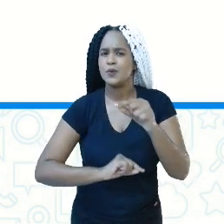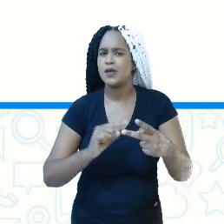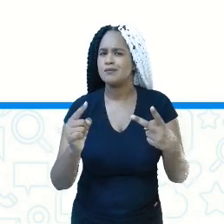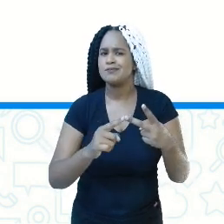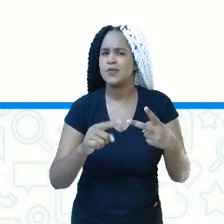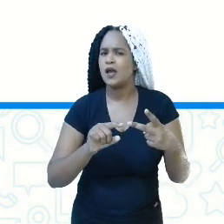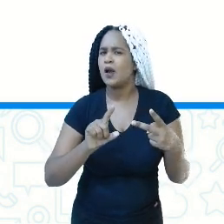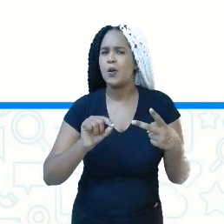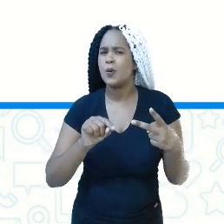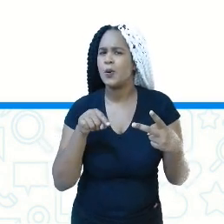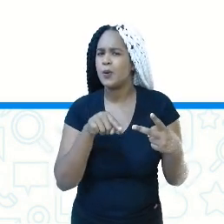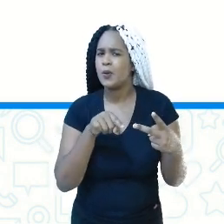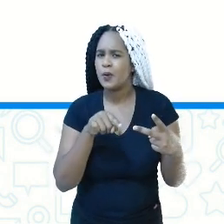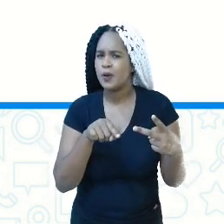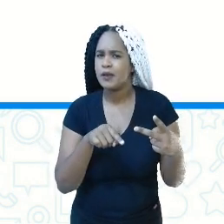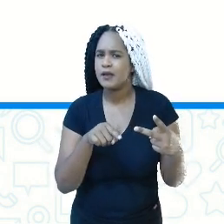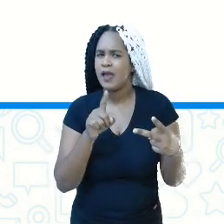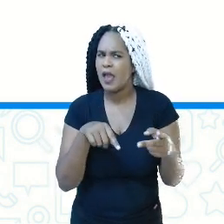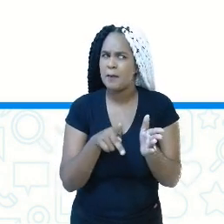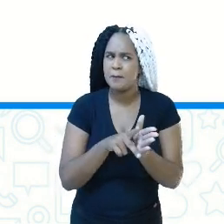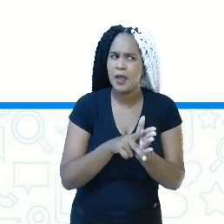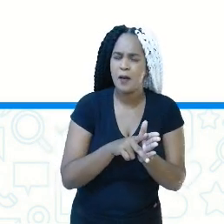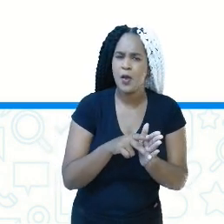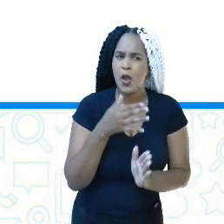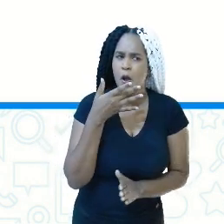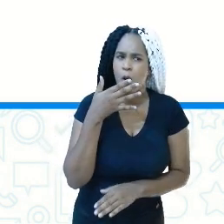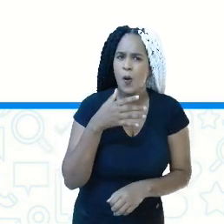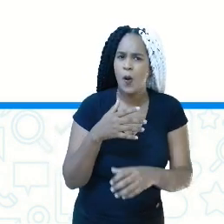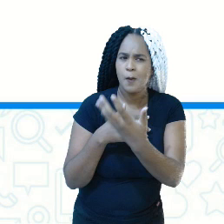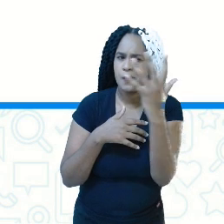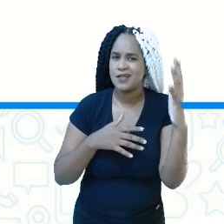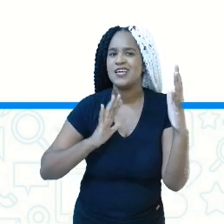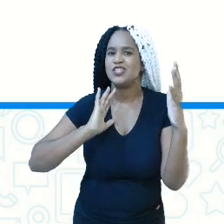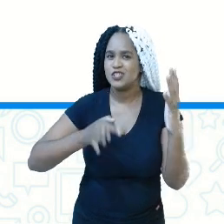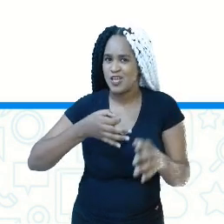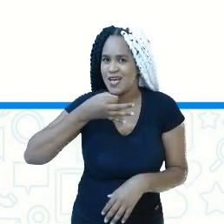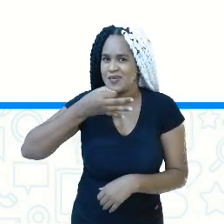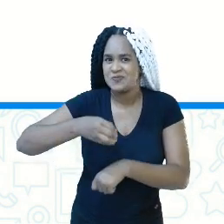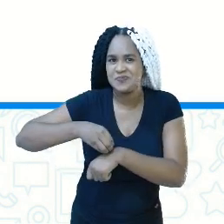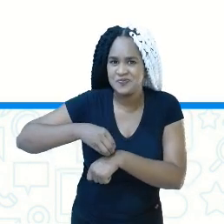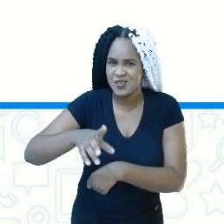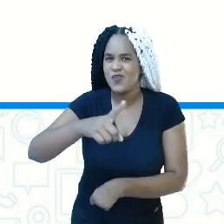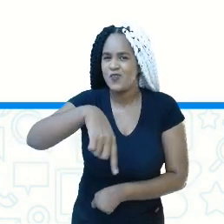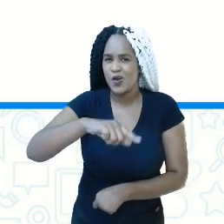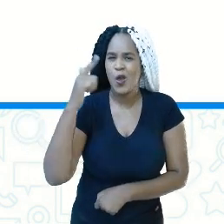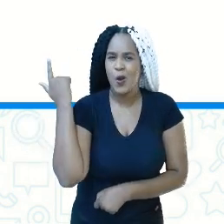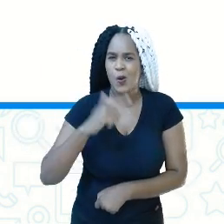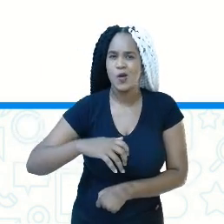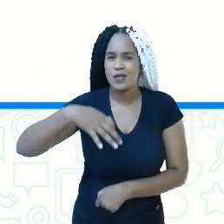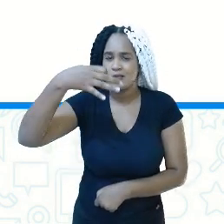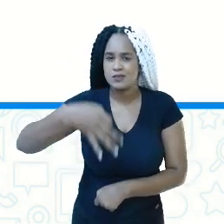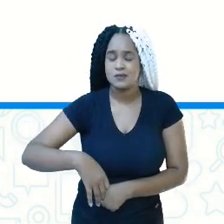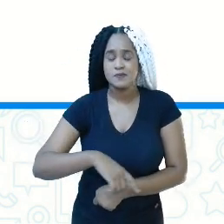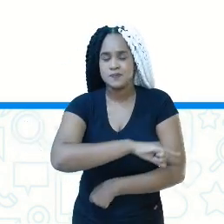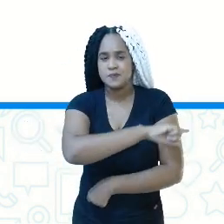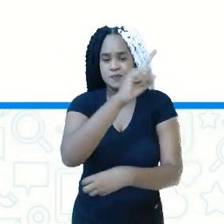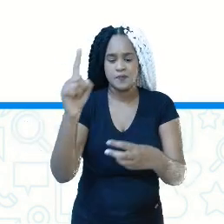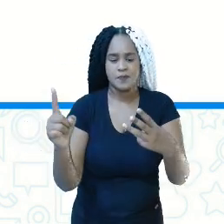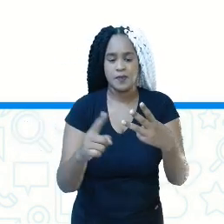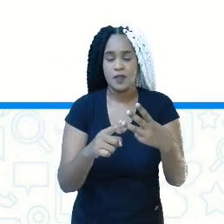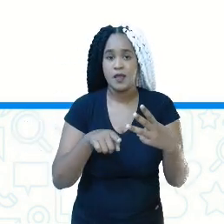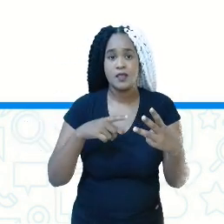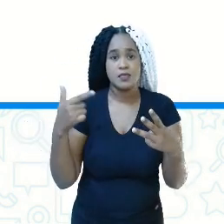tem a ver com a cor da planta? Já dei uma dica, hein? Eu acho que você vai acertar isso aí rapidinho. Terceira